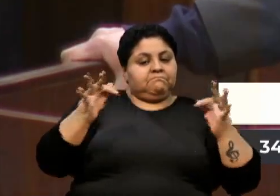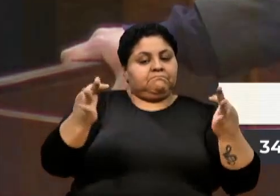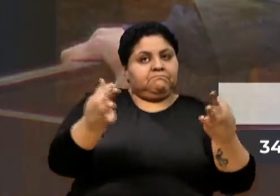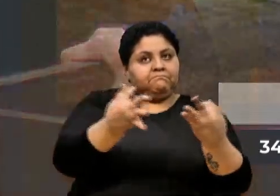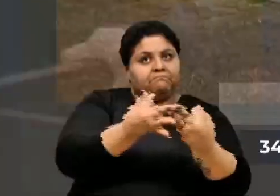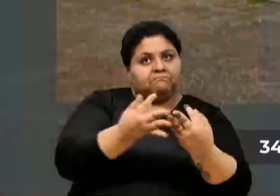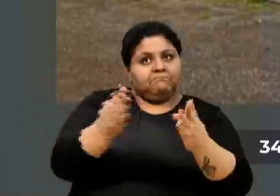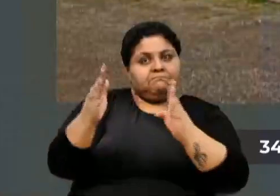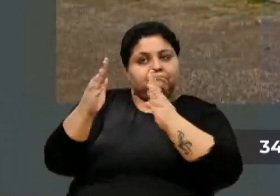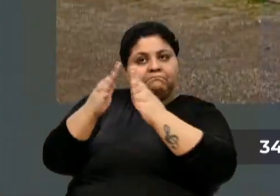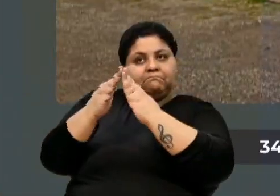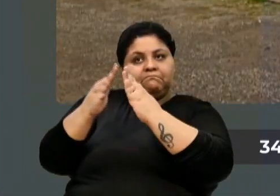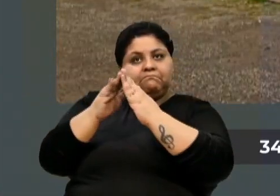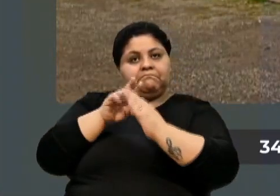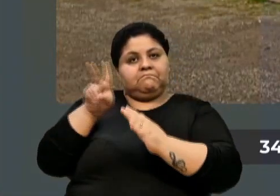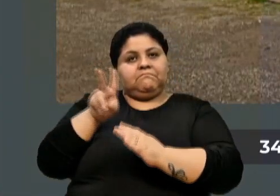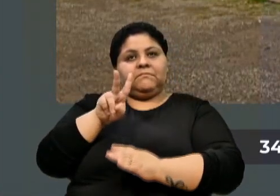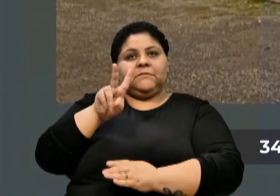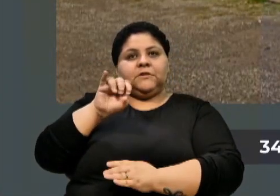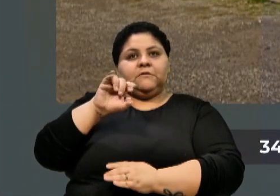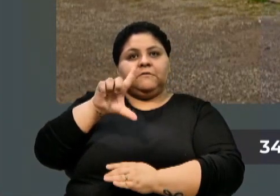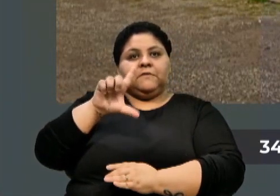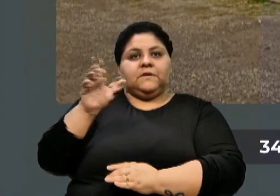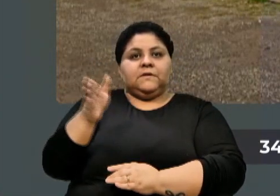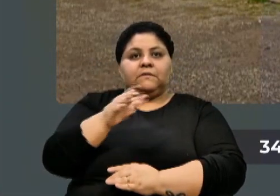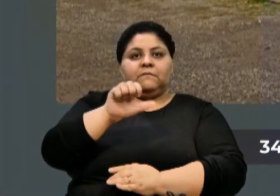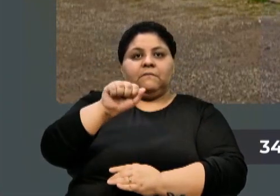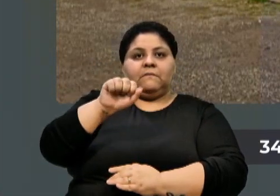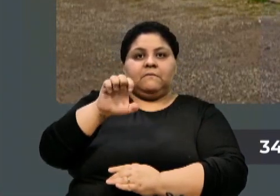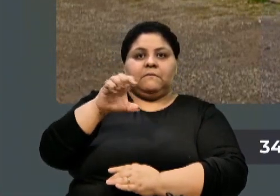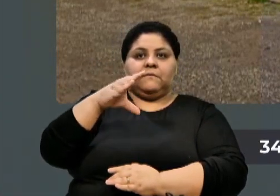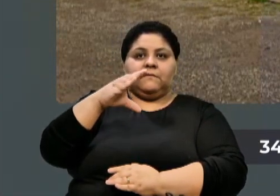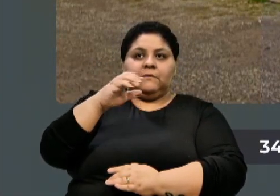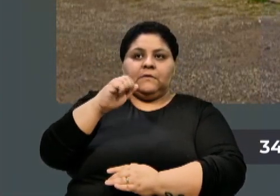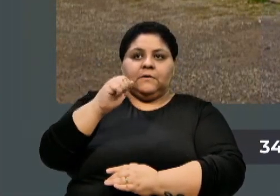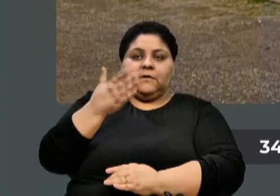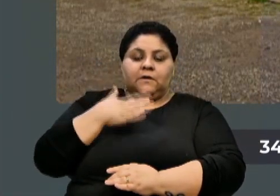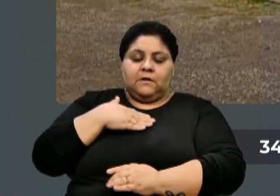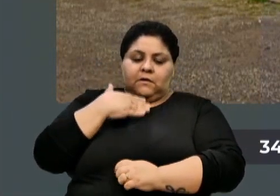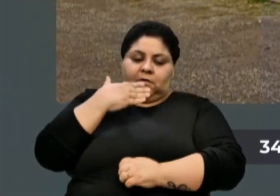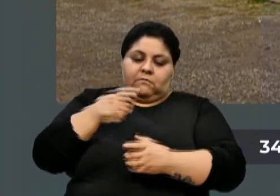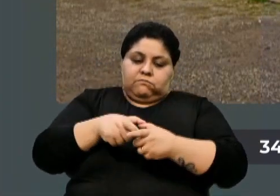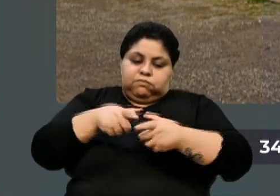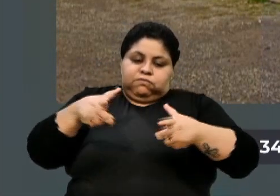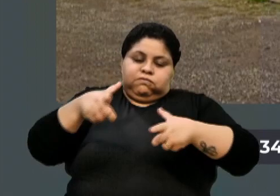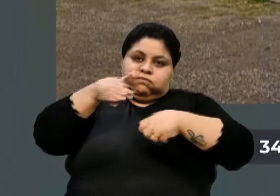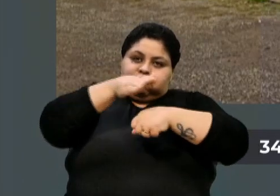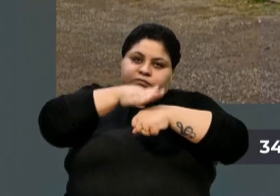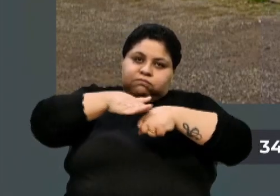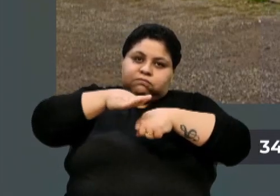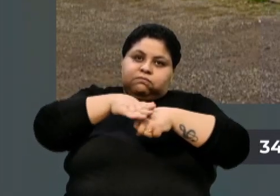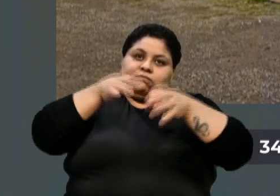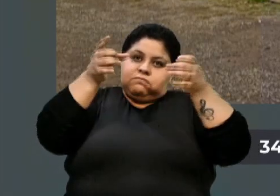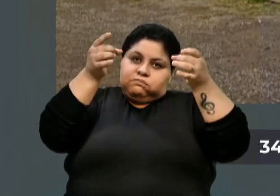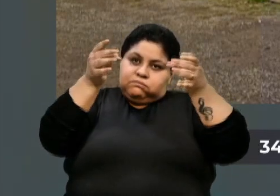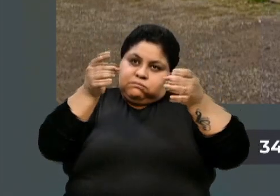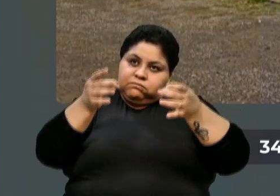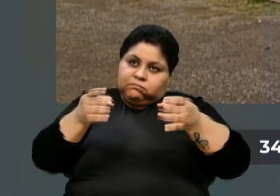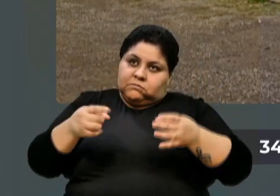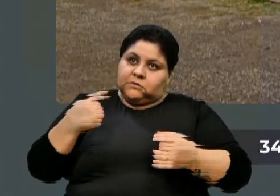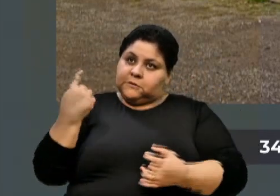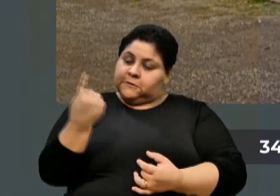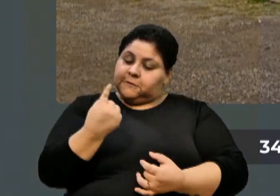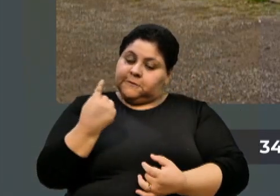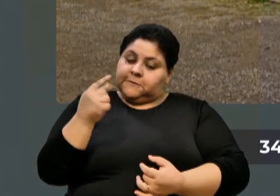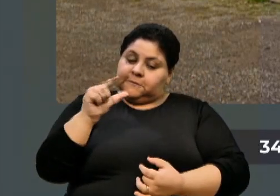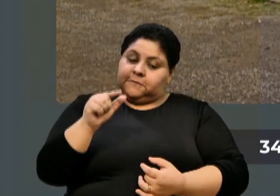de Vila Seca, do qual tenho um grande carinho especial. E um dos solicitantes foi